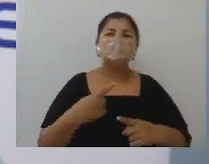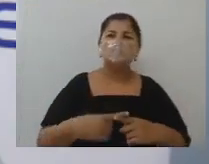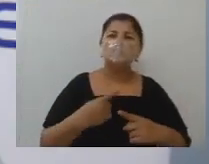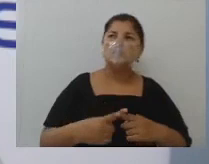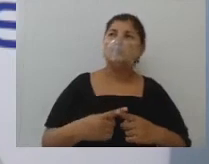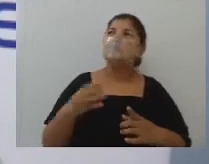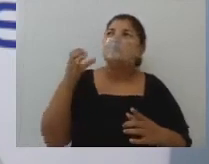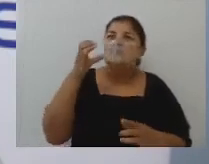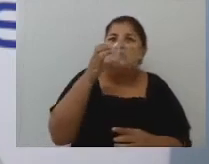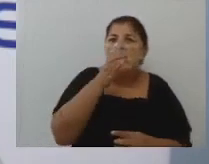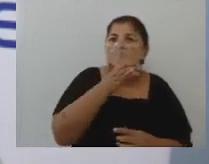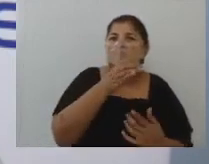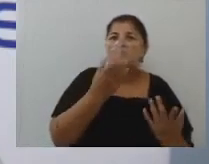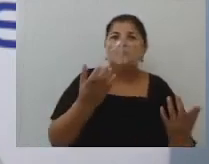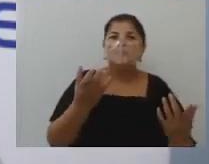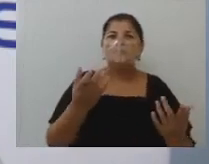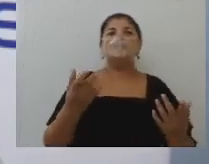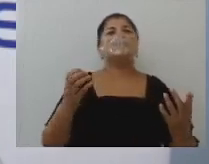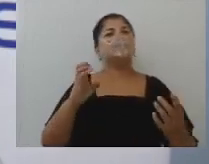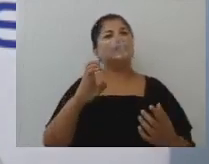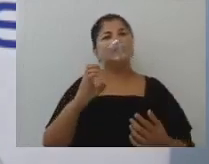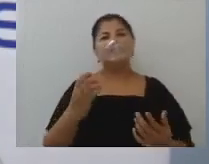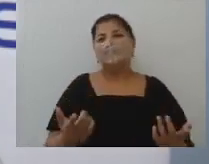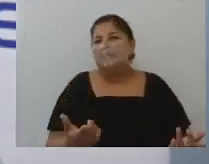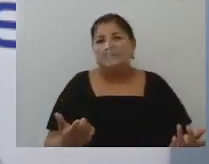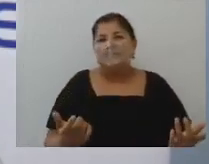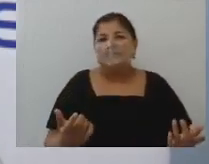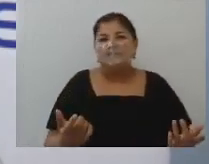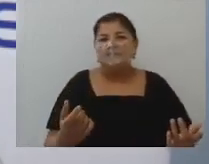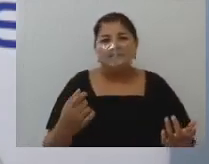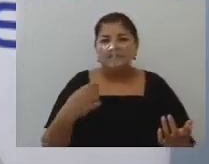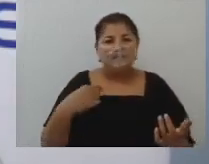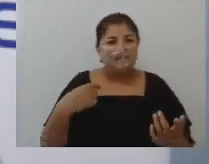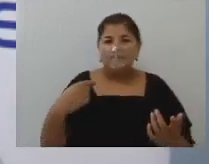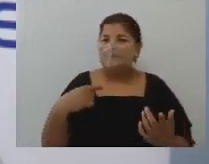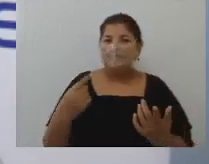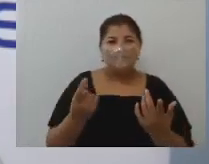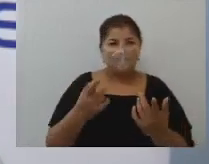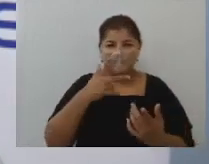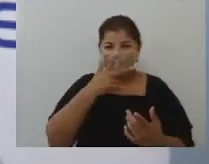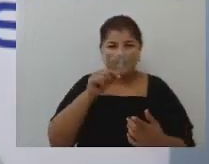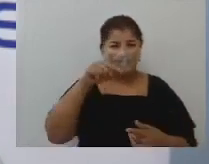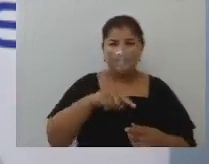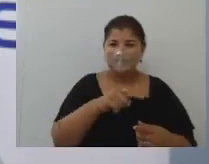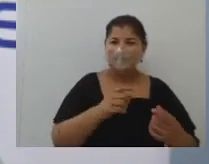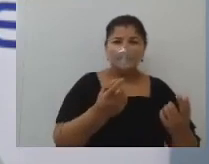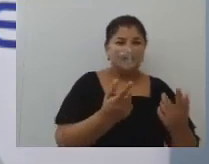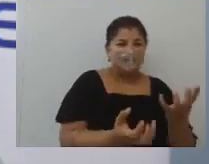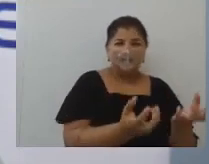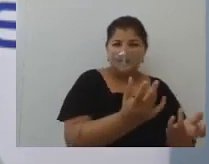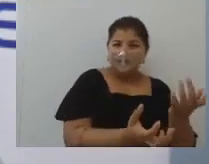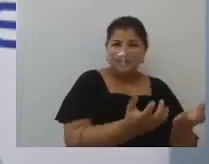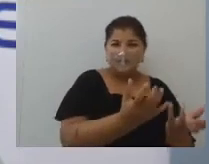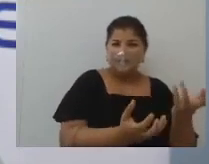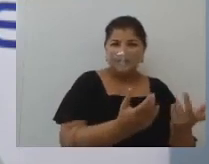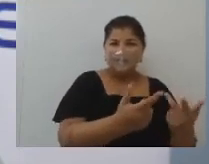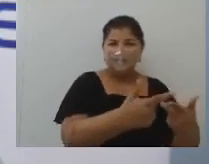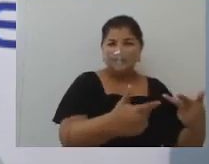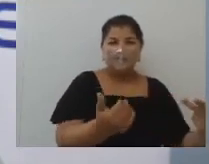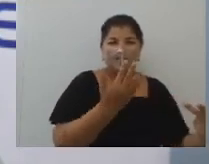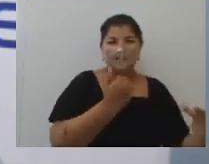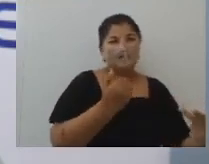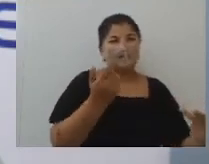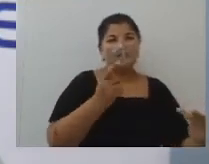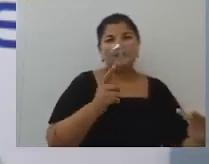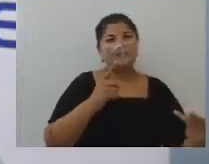queima? Você não é um legume. Você não vai ser cozido ao vapor, não. Na verdade, o que é transparente para uma frequência